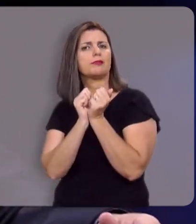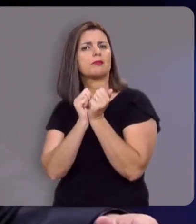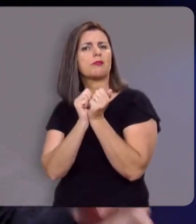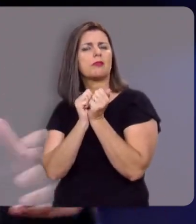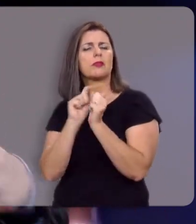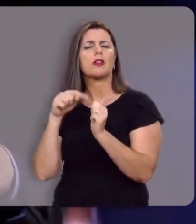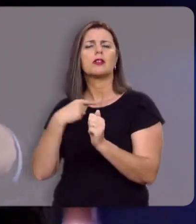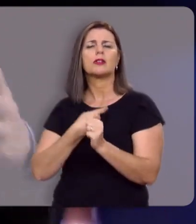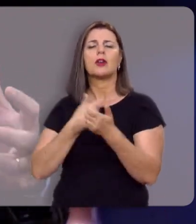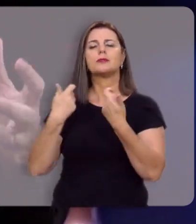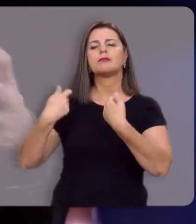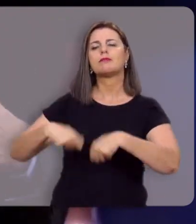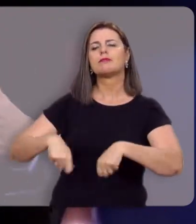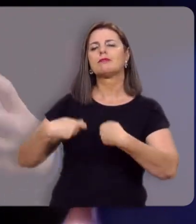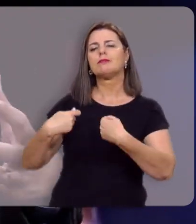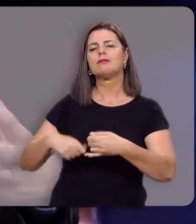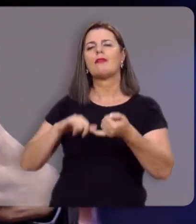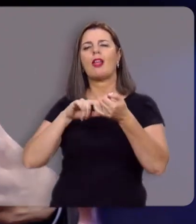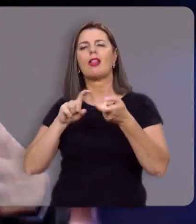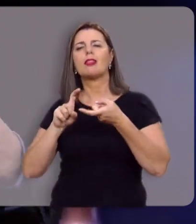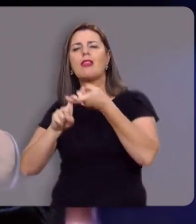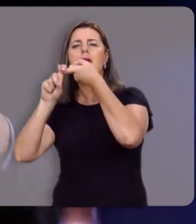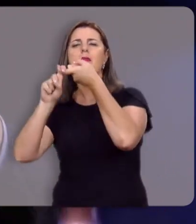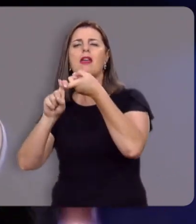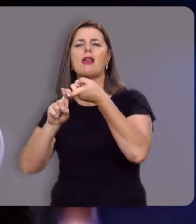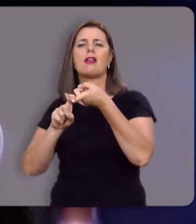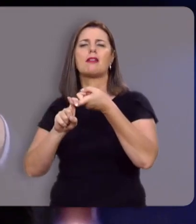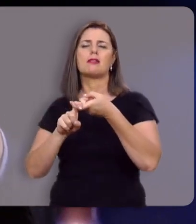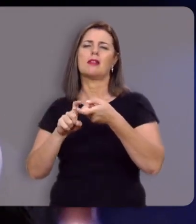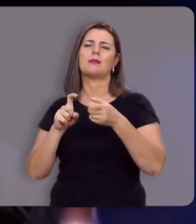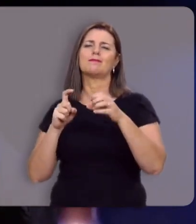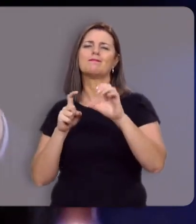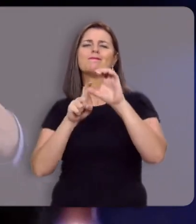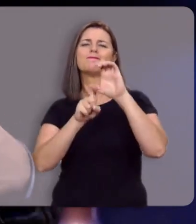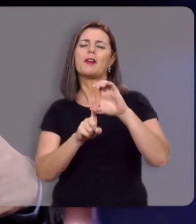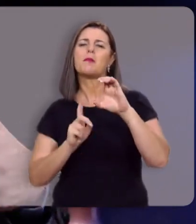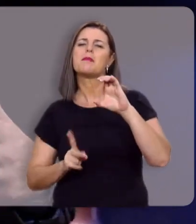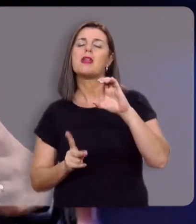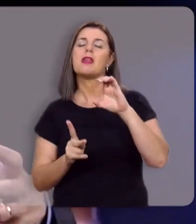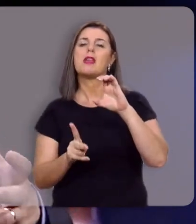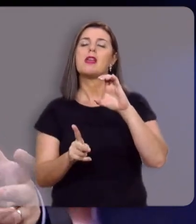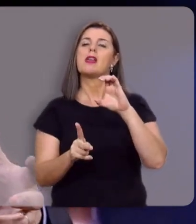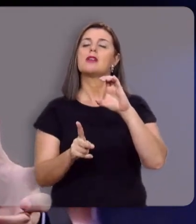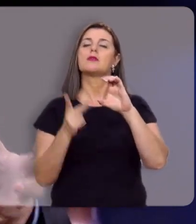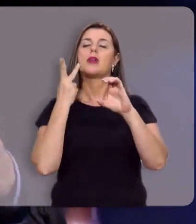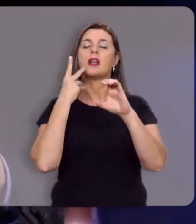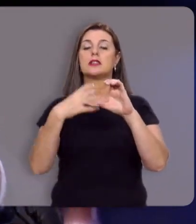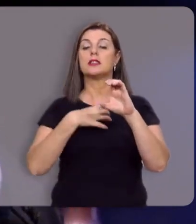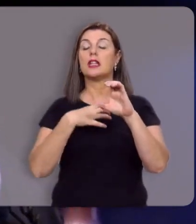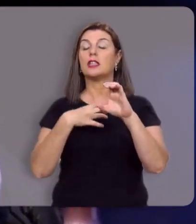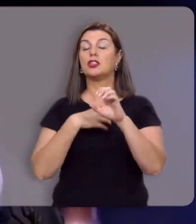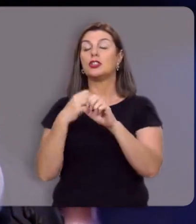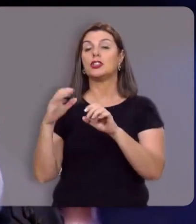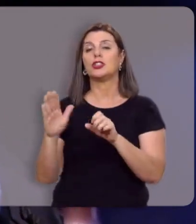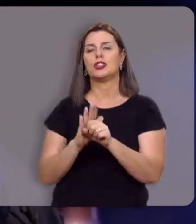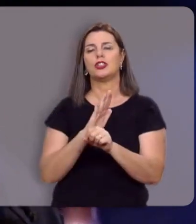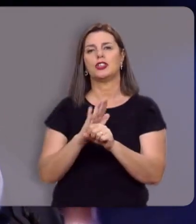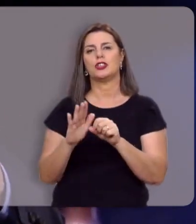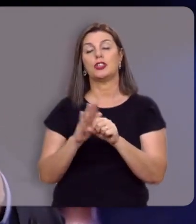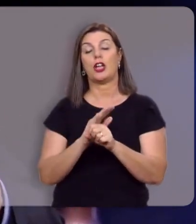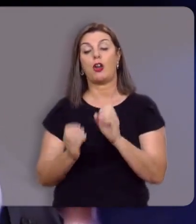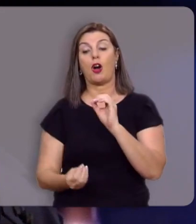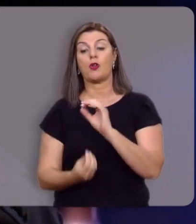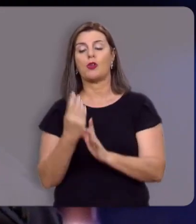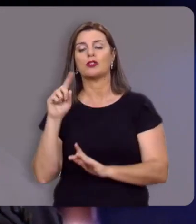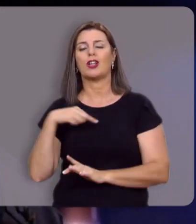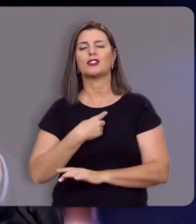nós passamos a depender dessas coisas para tentar nos sentirmos plenos. E aí o que acontece? Ao